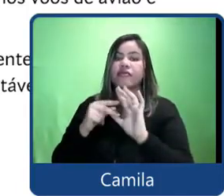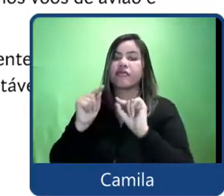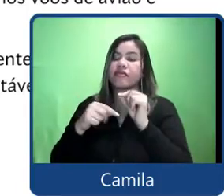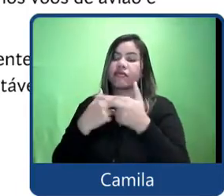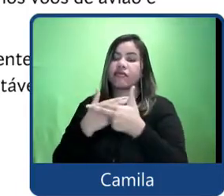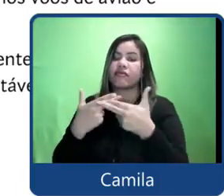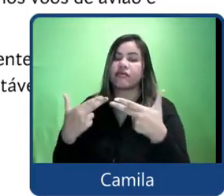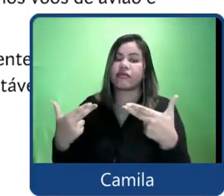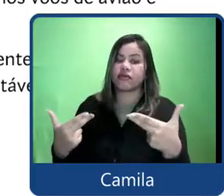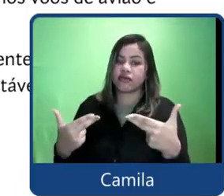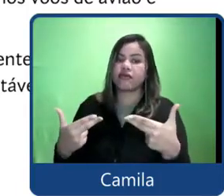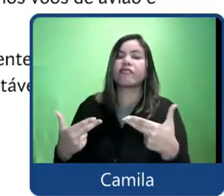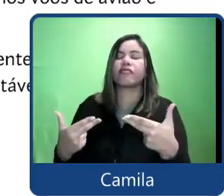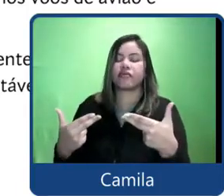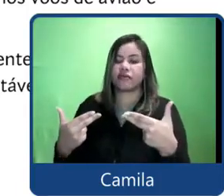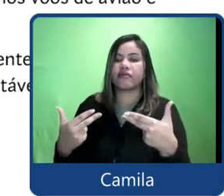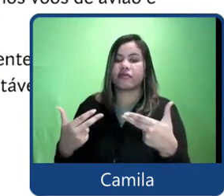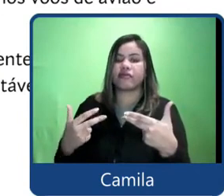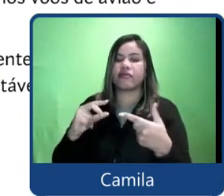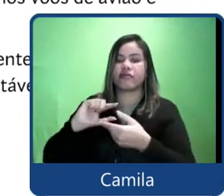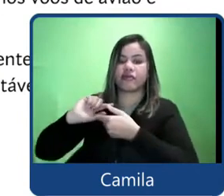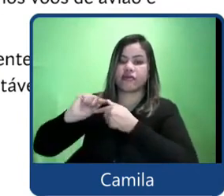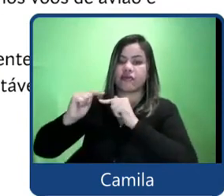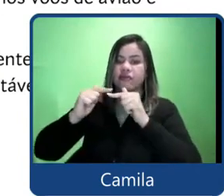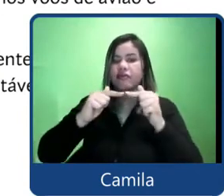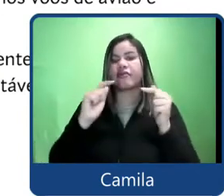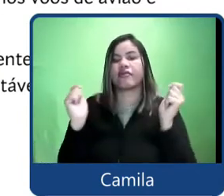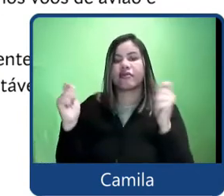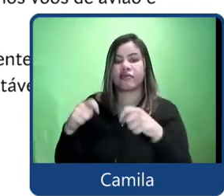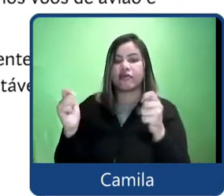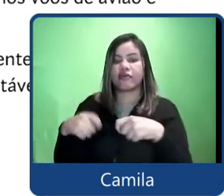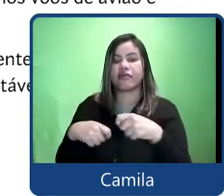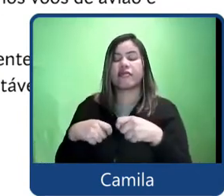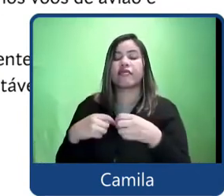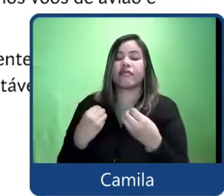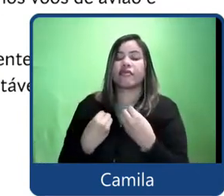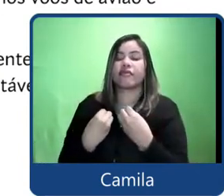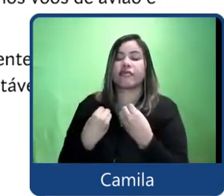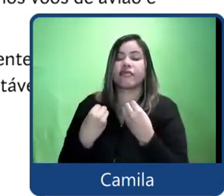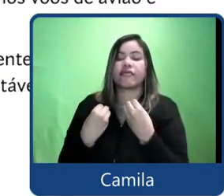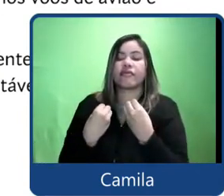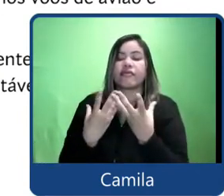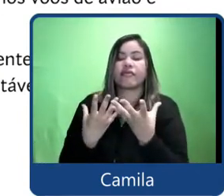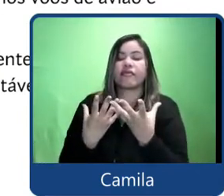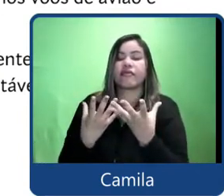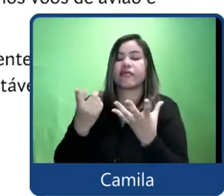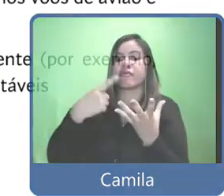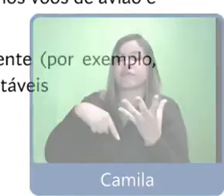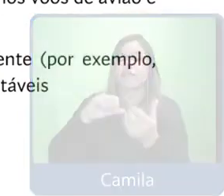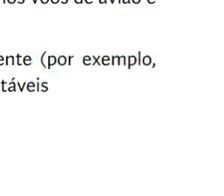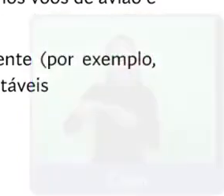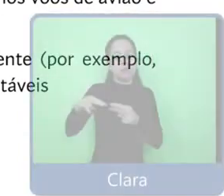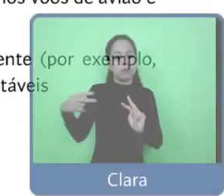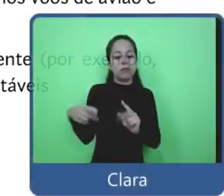variedade e tenha variabilidade genética também, né, para que consiga se adaptar.